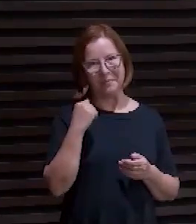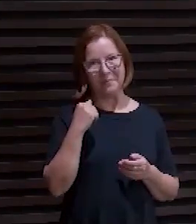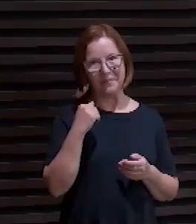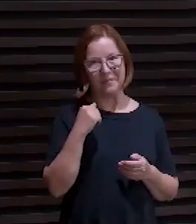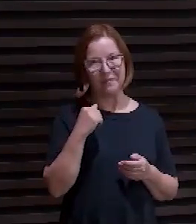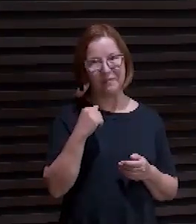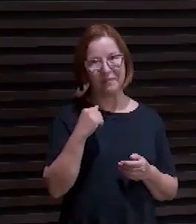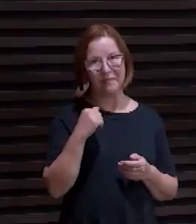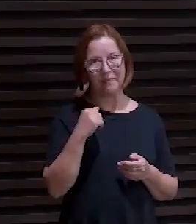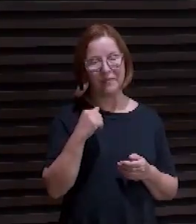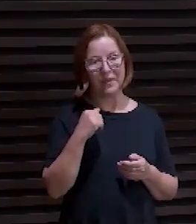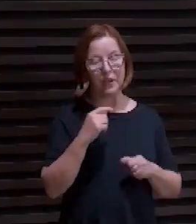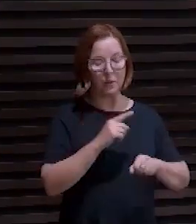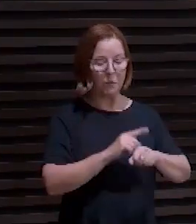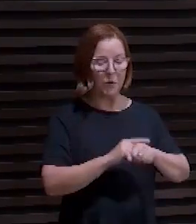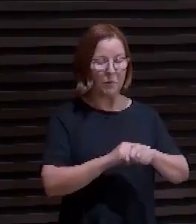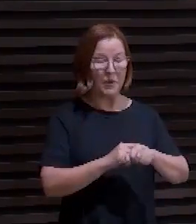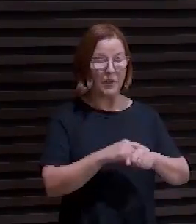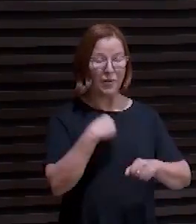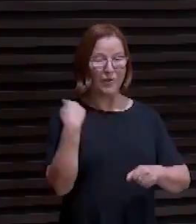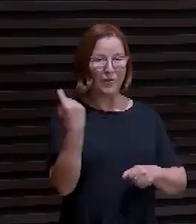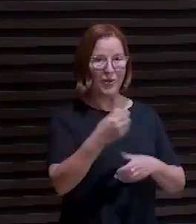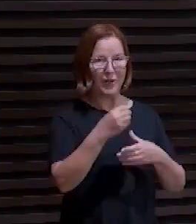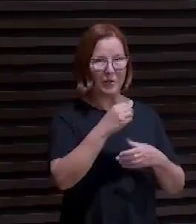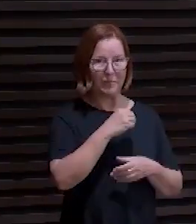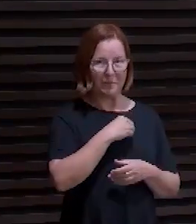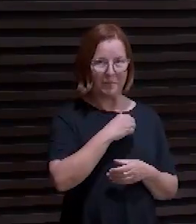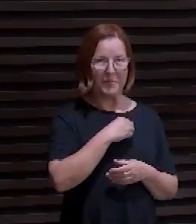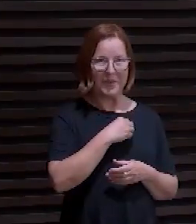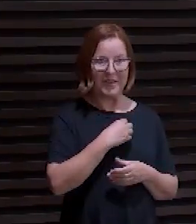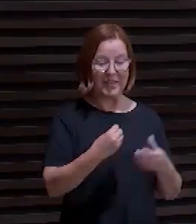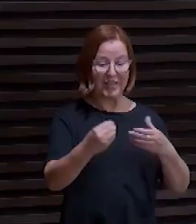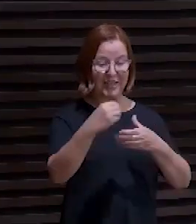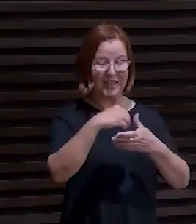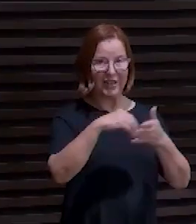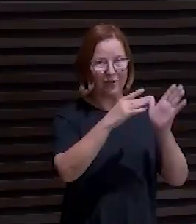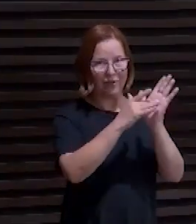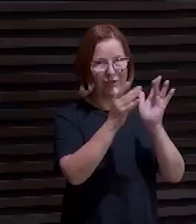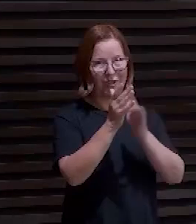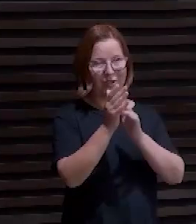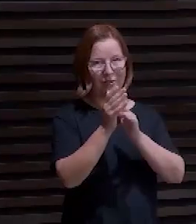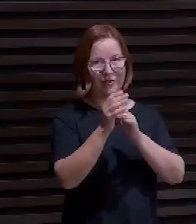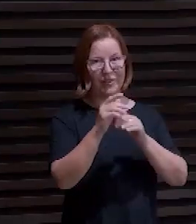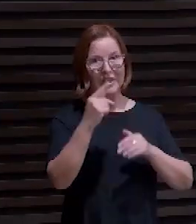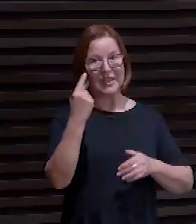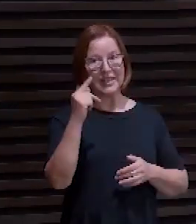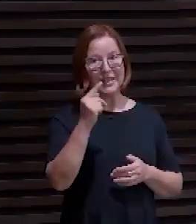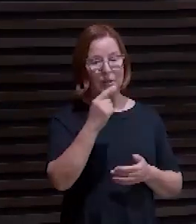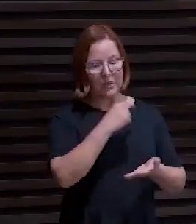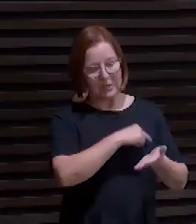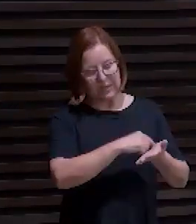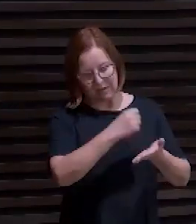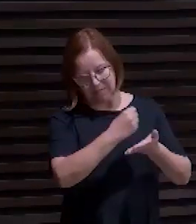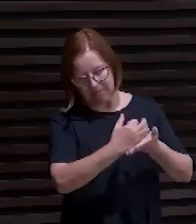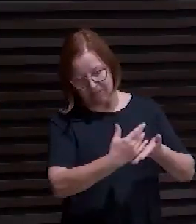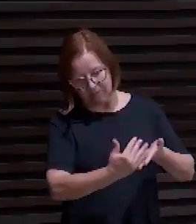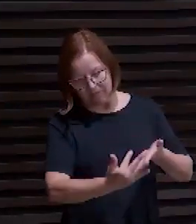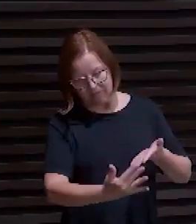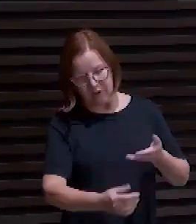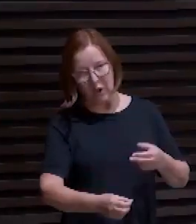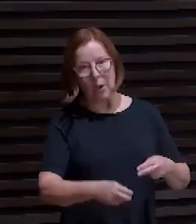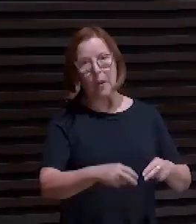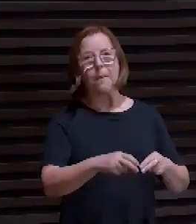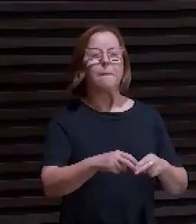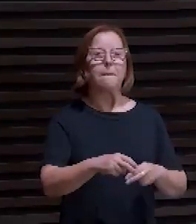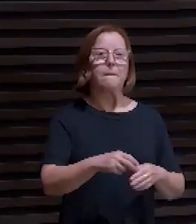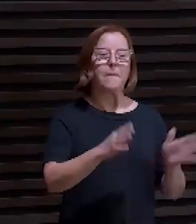nosso pecado era colocado dentro dele, o seu sangue era saído dele. Ele morreu por